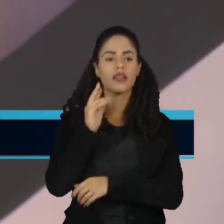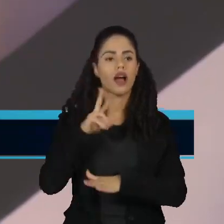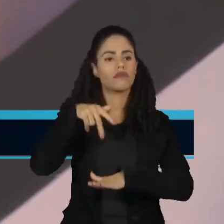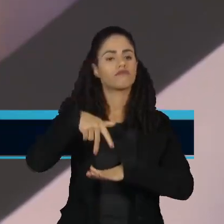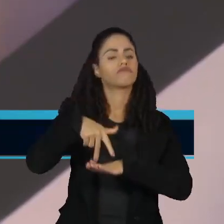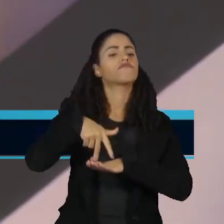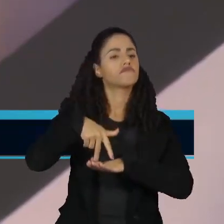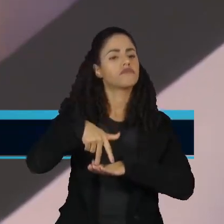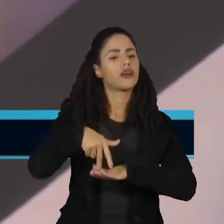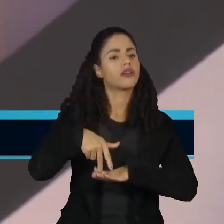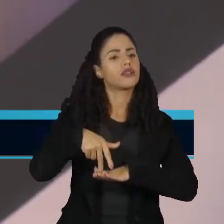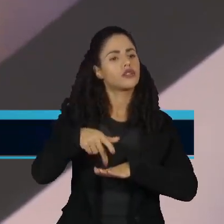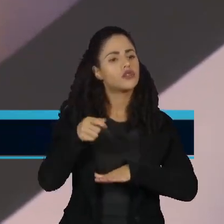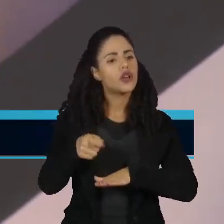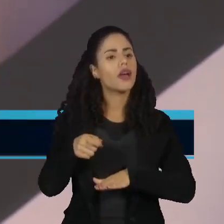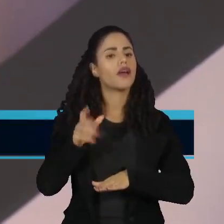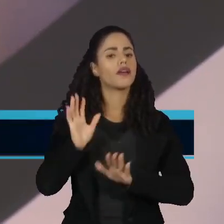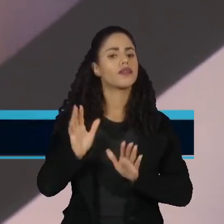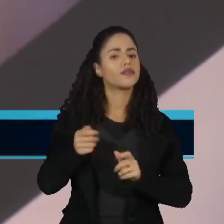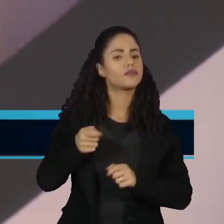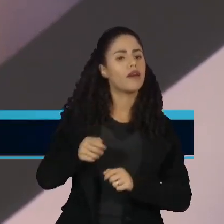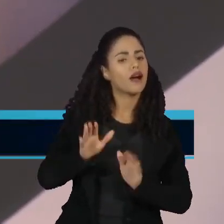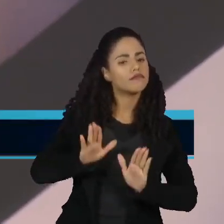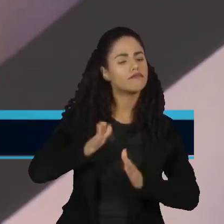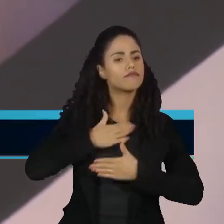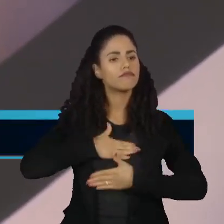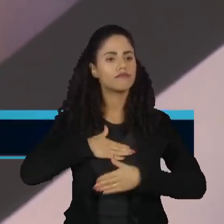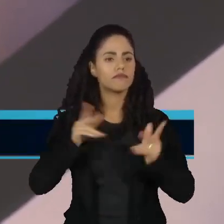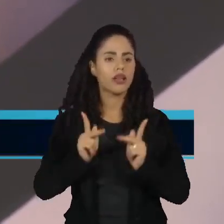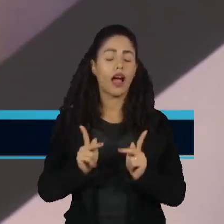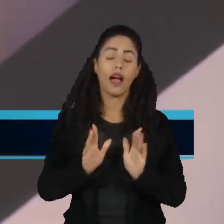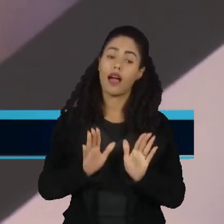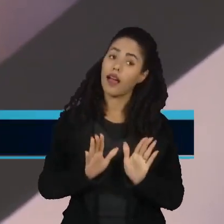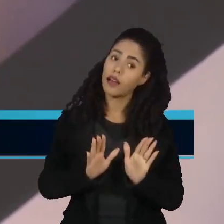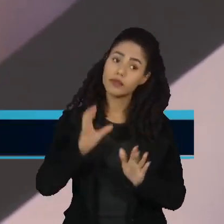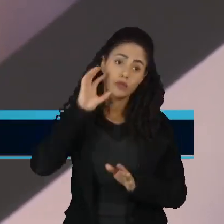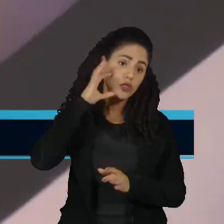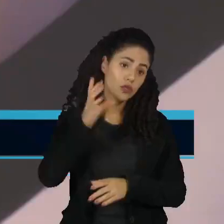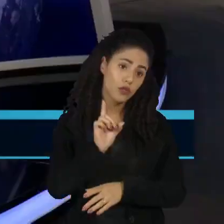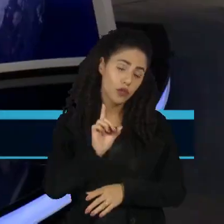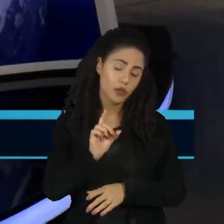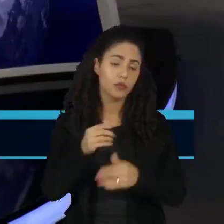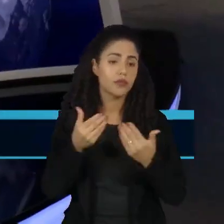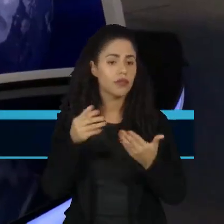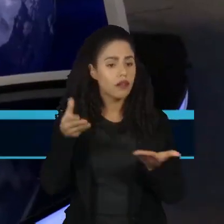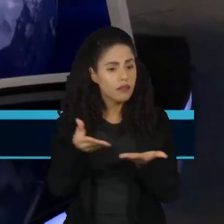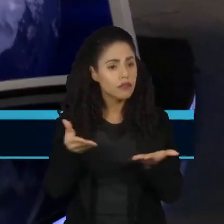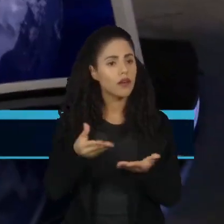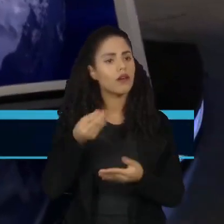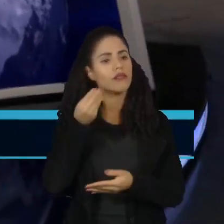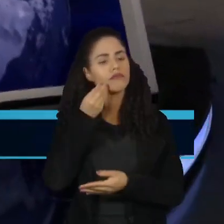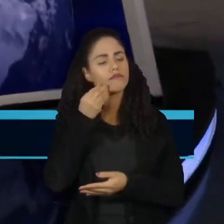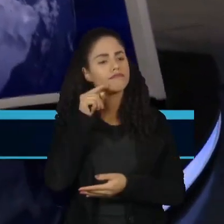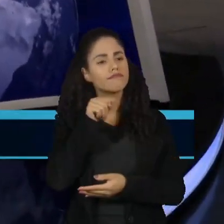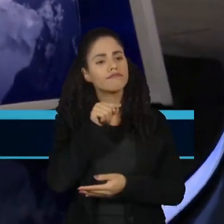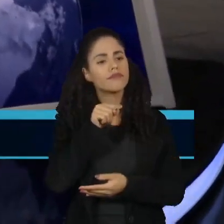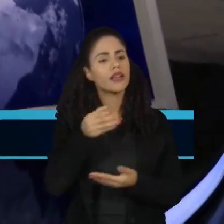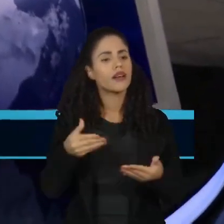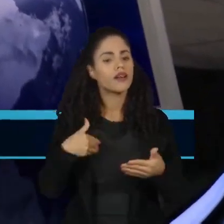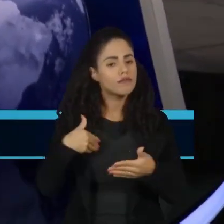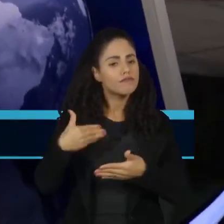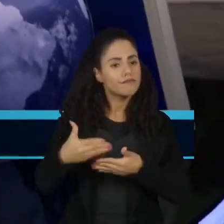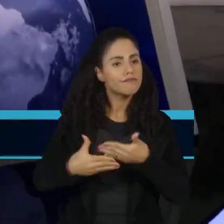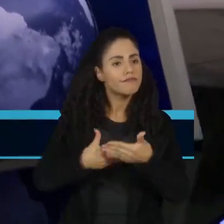mais de linha de frente, que também ele não foi muito bem sucedido. Então, nesse momento, aliás, as últimas atuações são